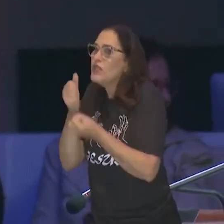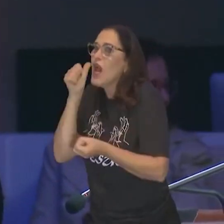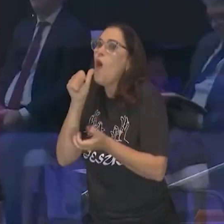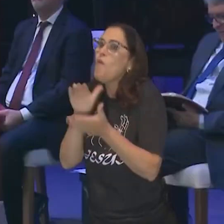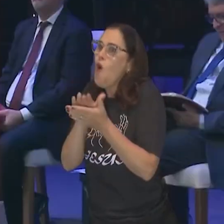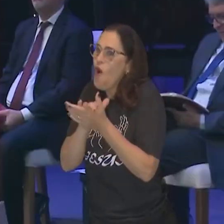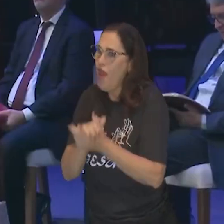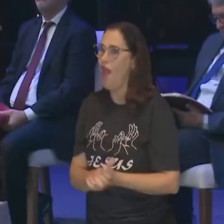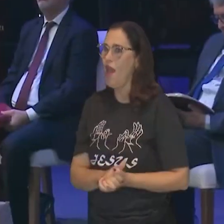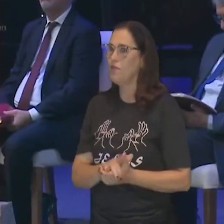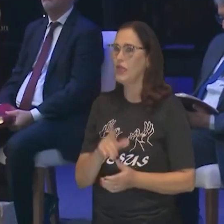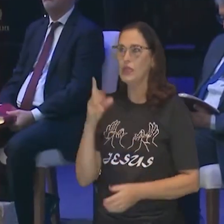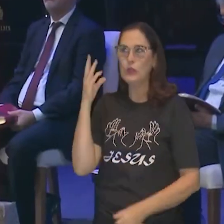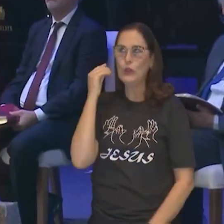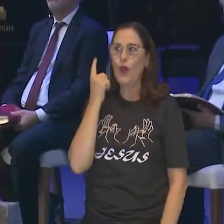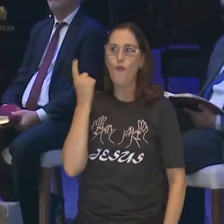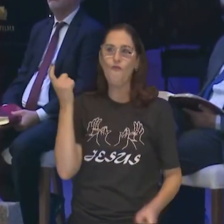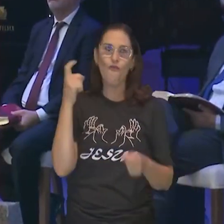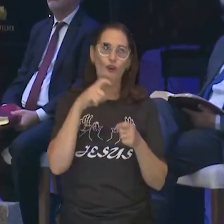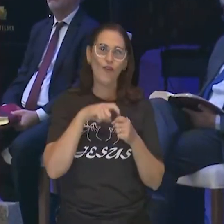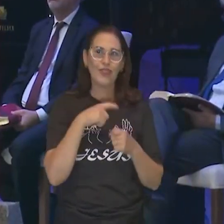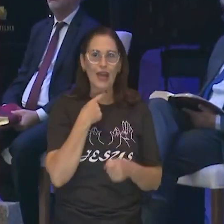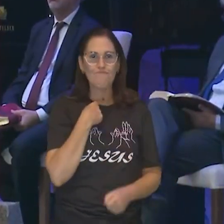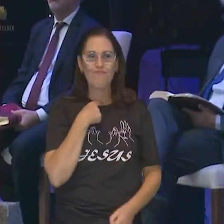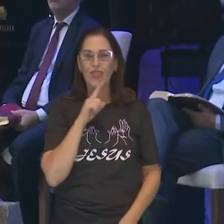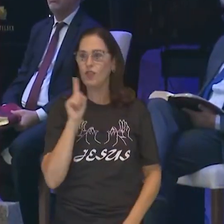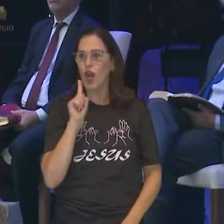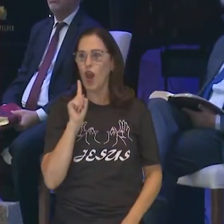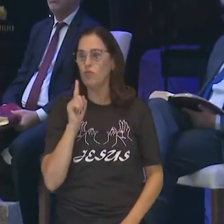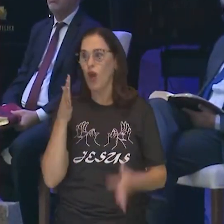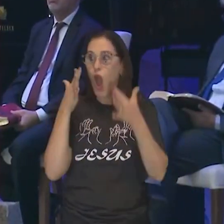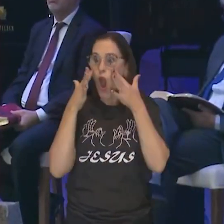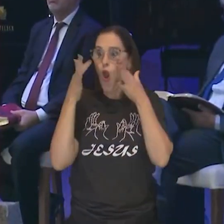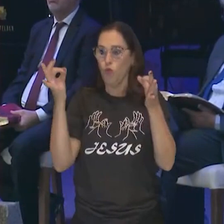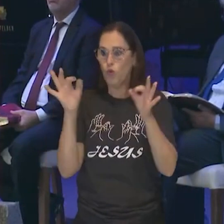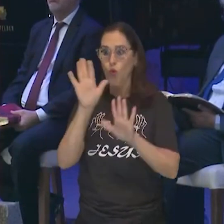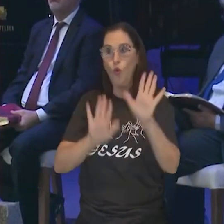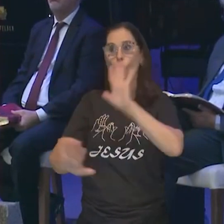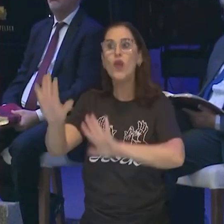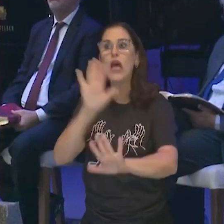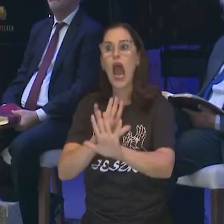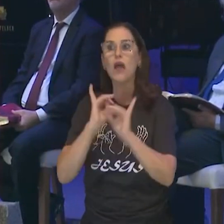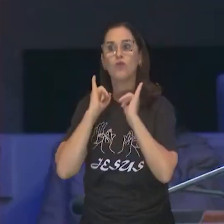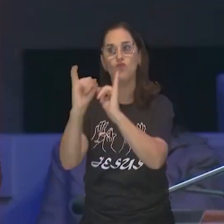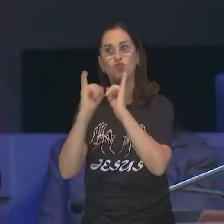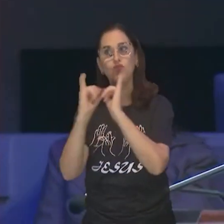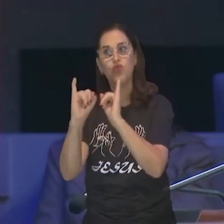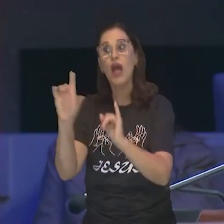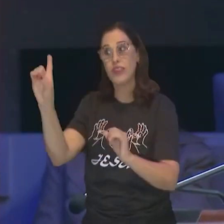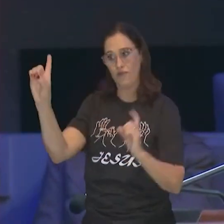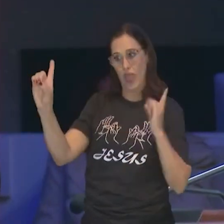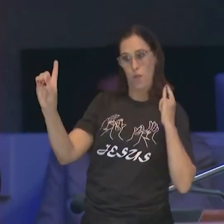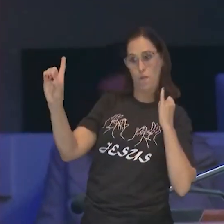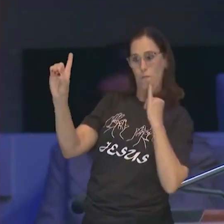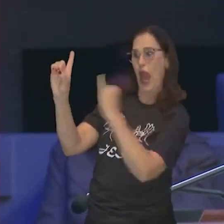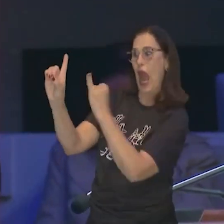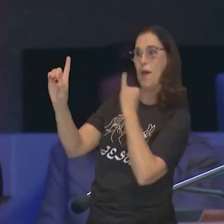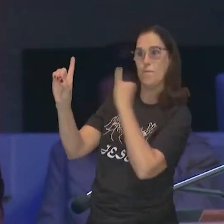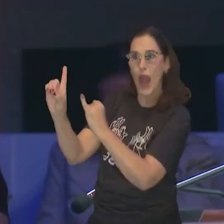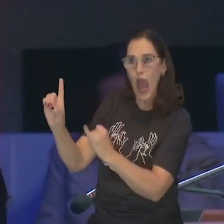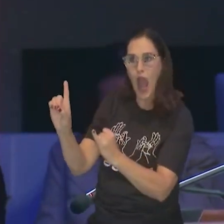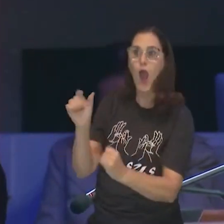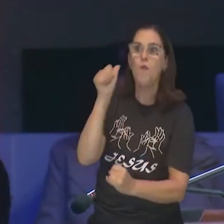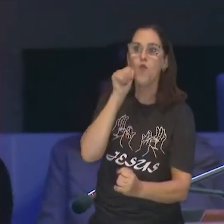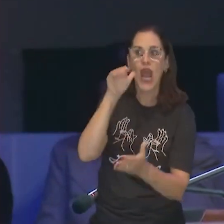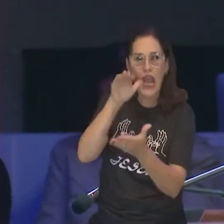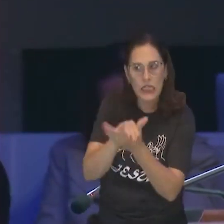ouvido, aí vai dar vontade de voltar no dia seguinte. Alertas, queridos. Davi foi alertado. Davi é mulher casada,